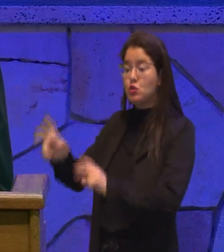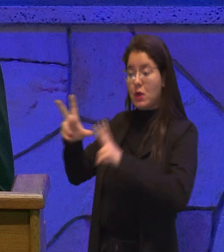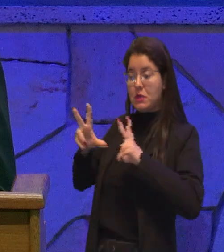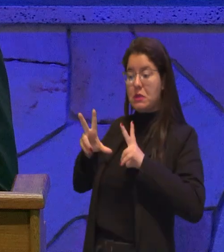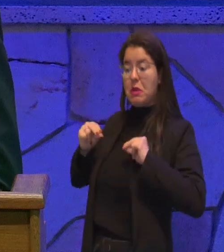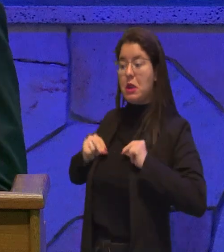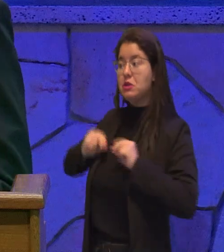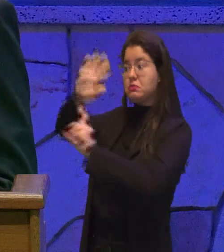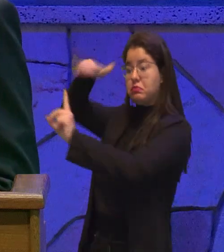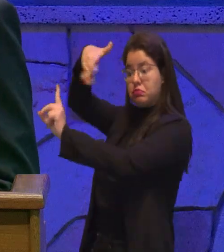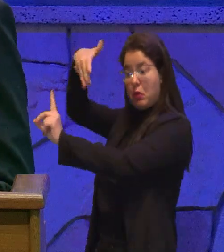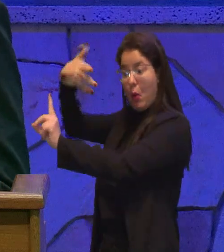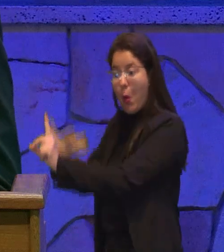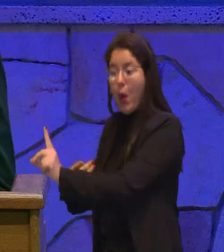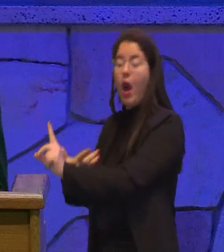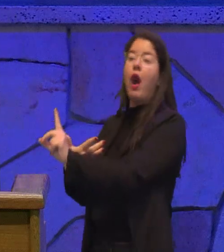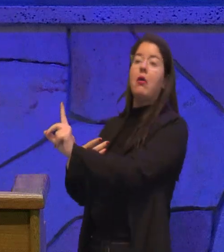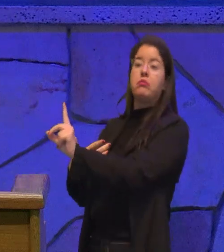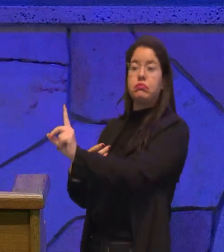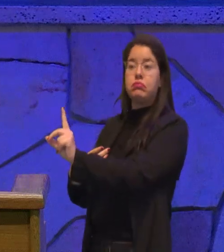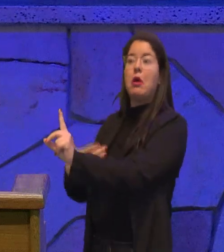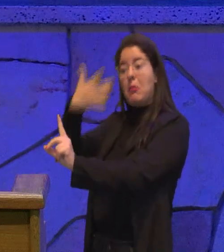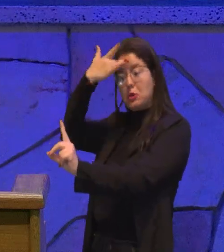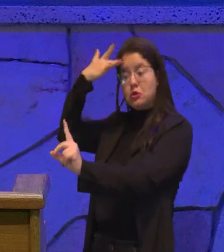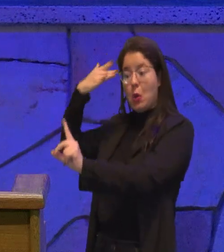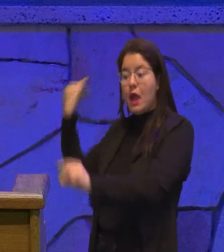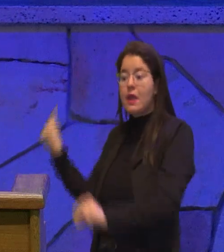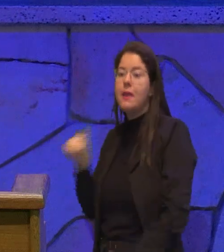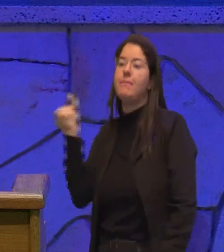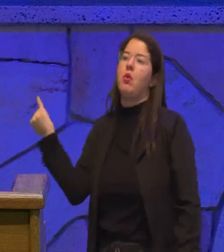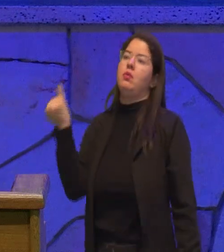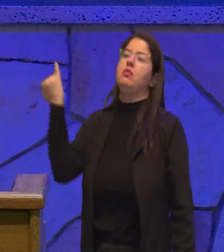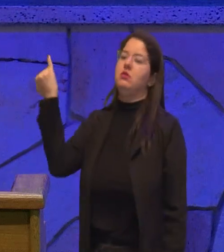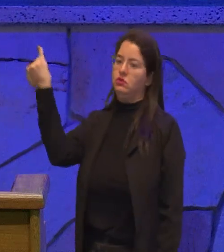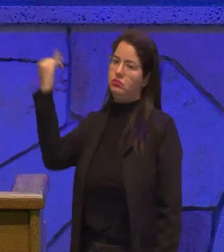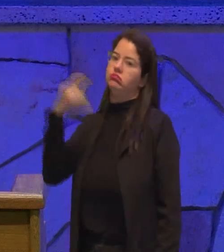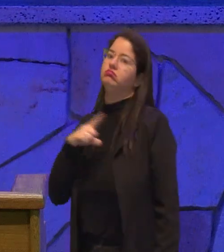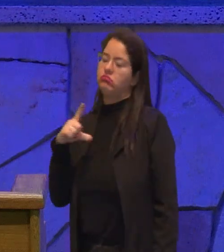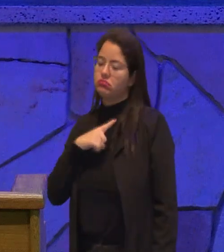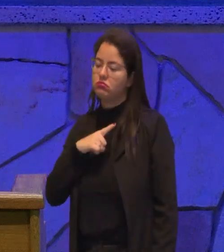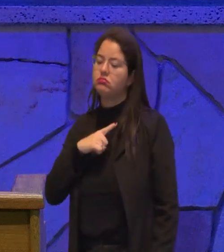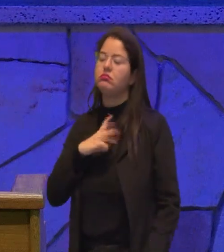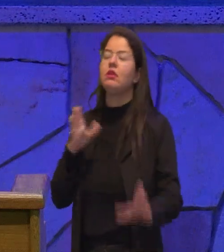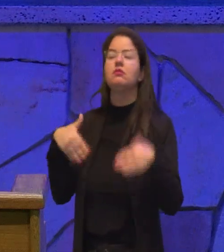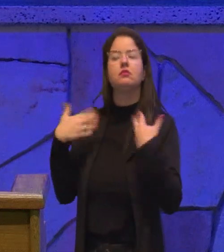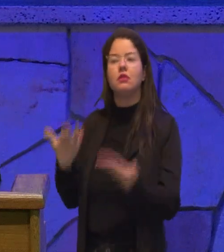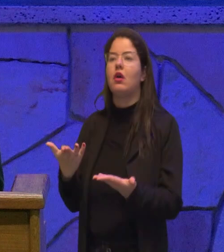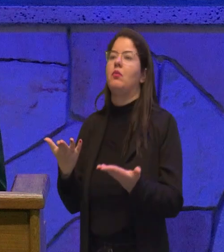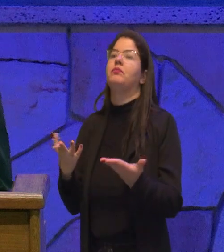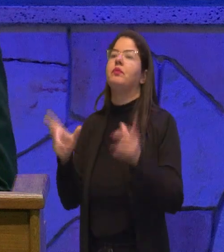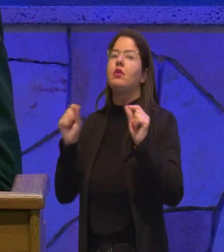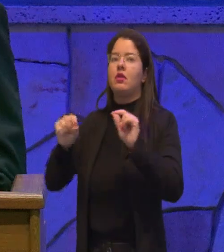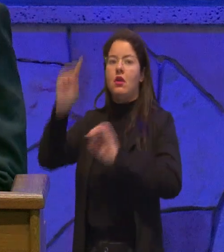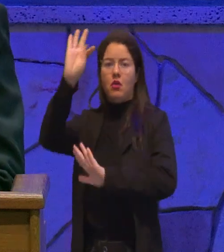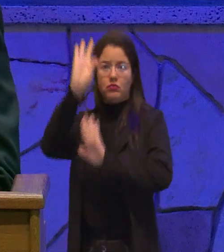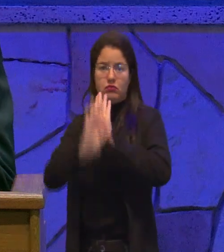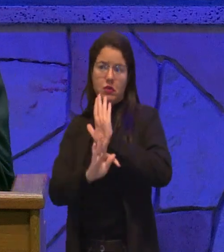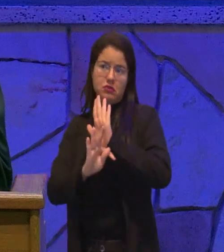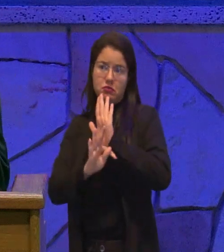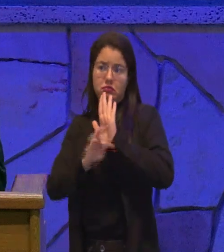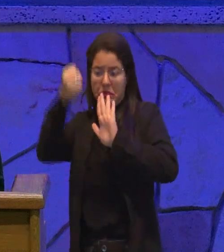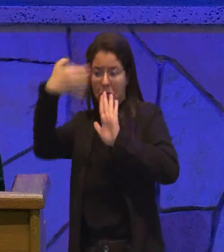e honra, aquele que é importante. É como então o texto